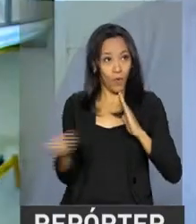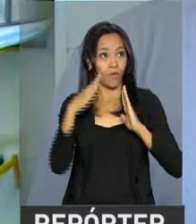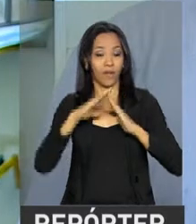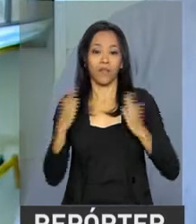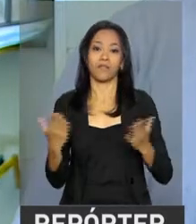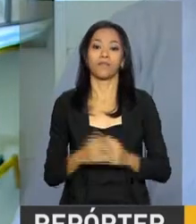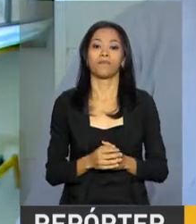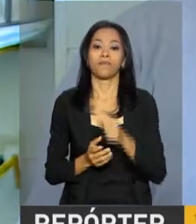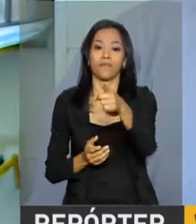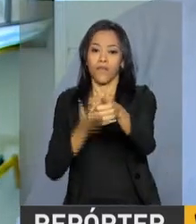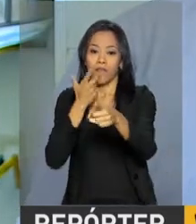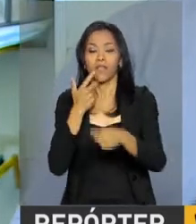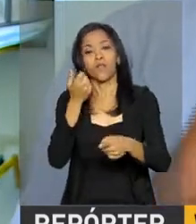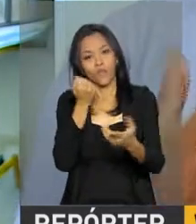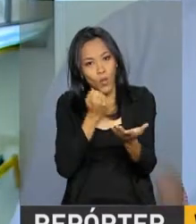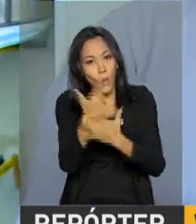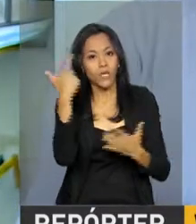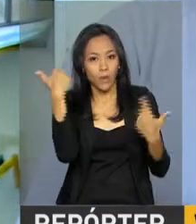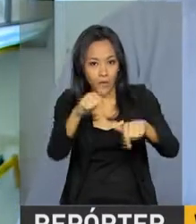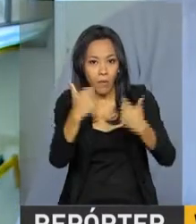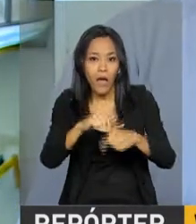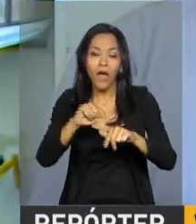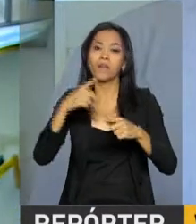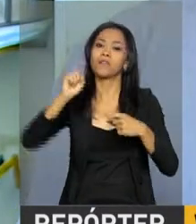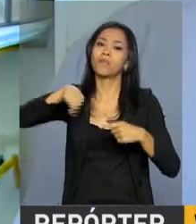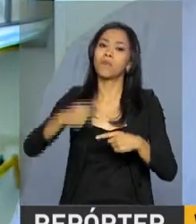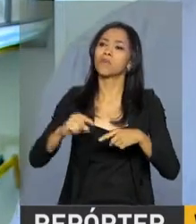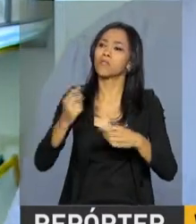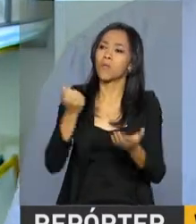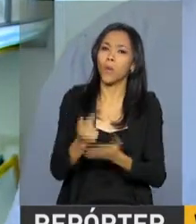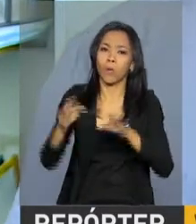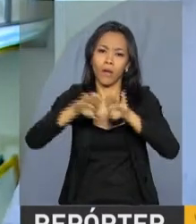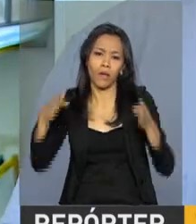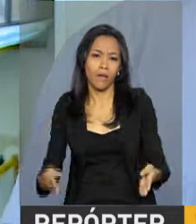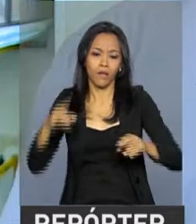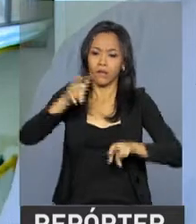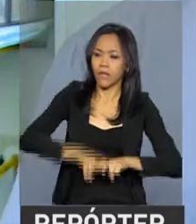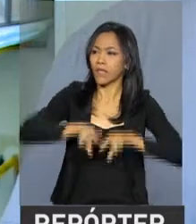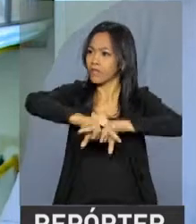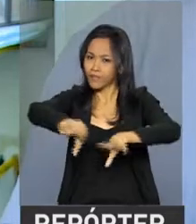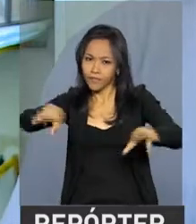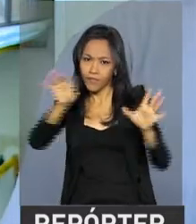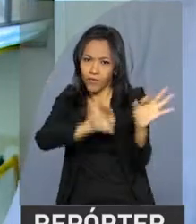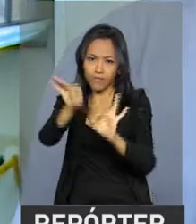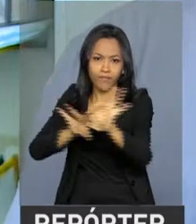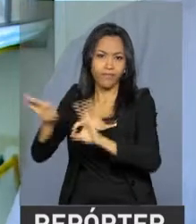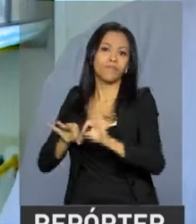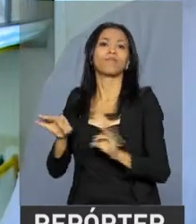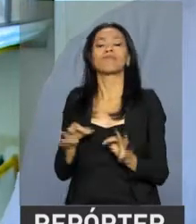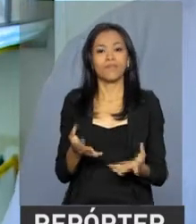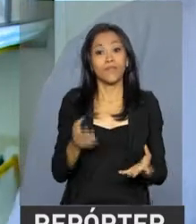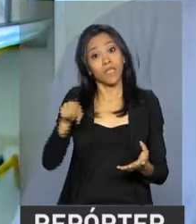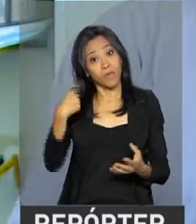encontrar um trabalho, vou mobiliá-la todinha, vou me adaptar a ela com o pessoal também por lá e